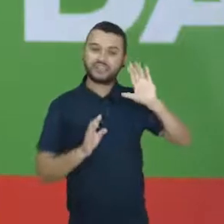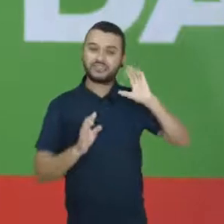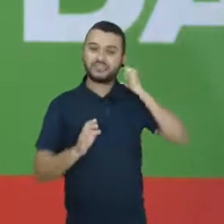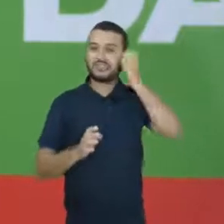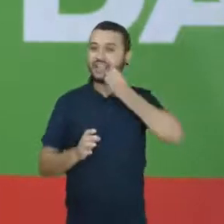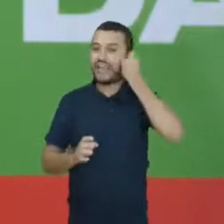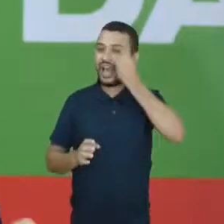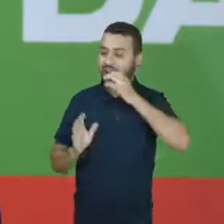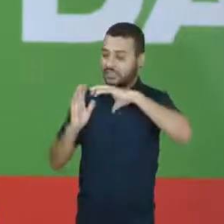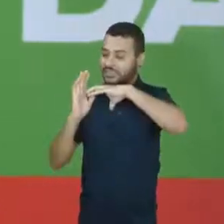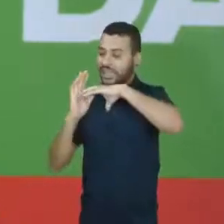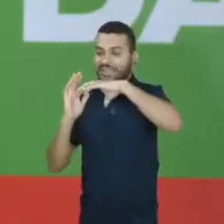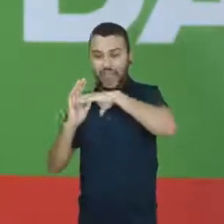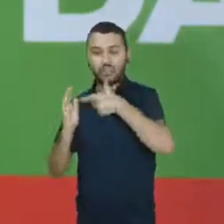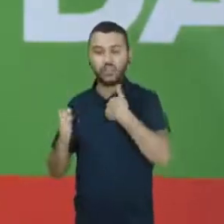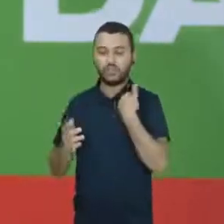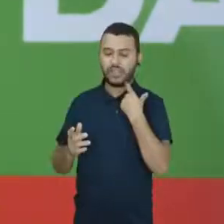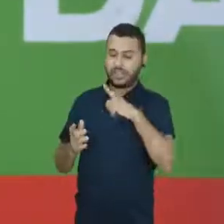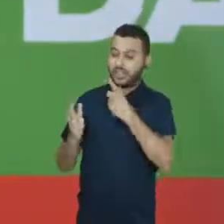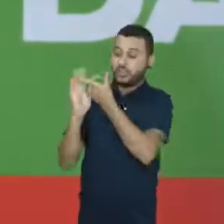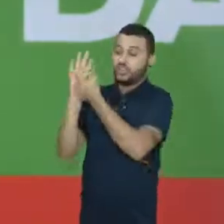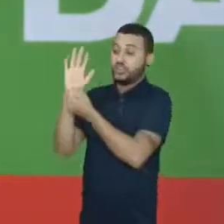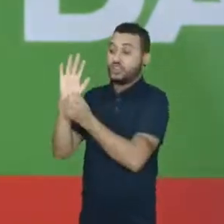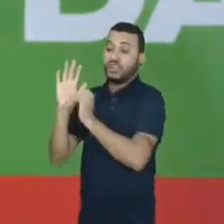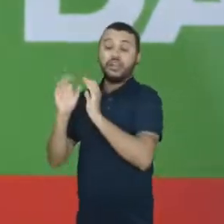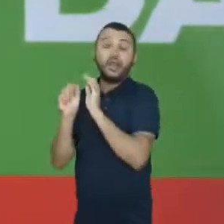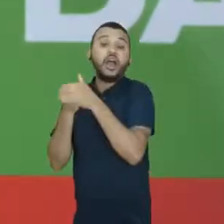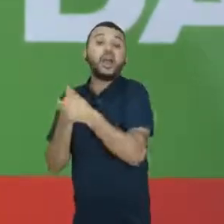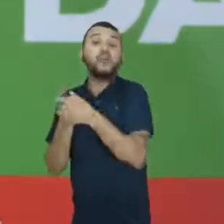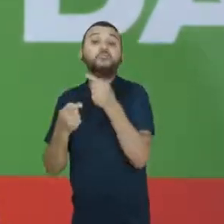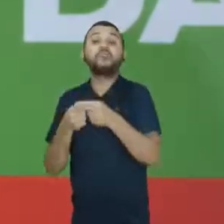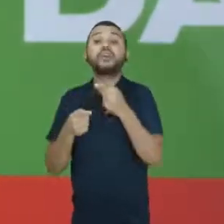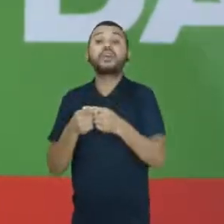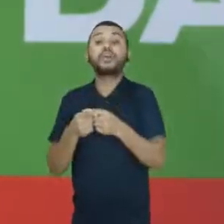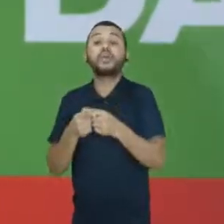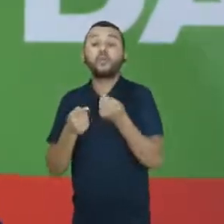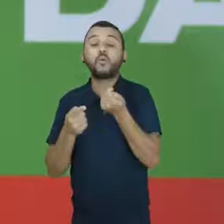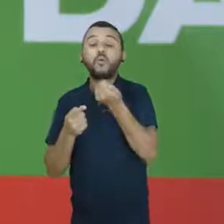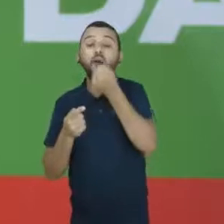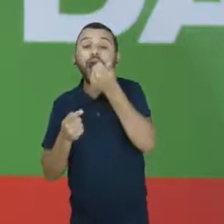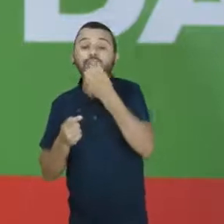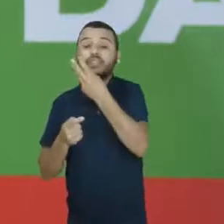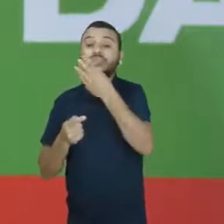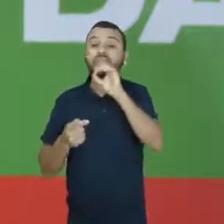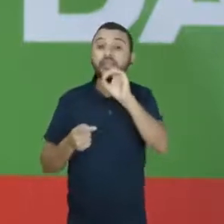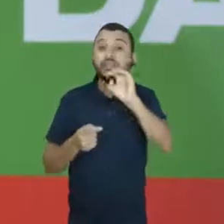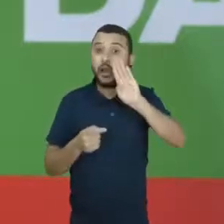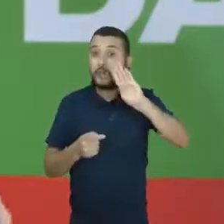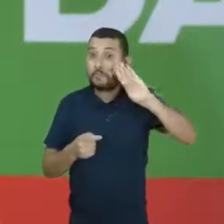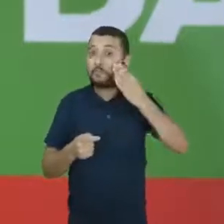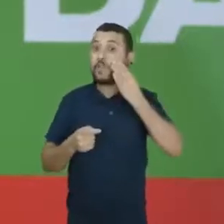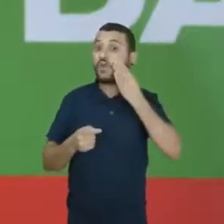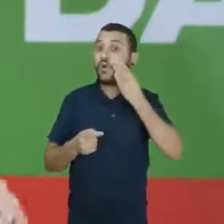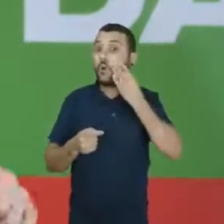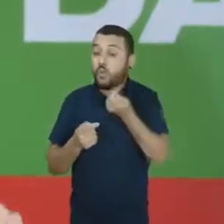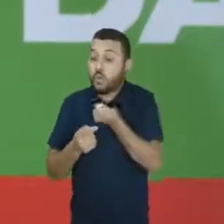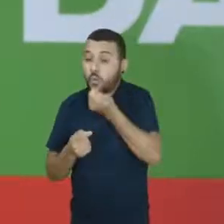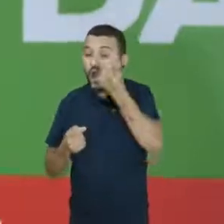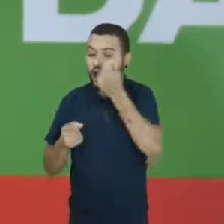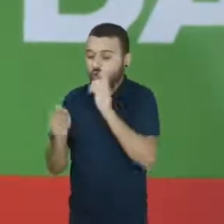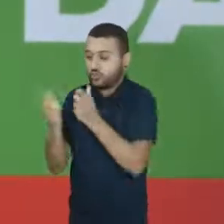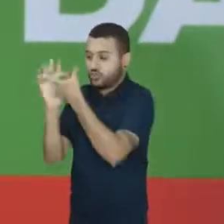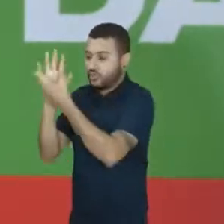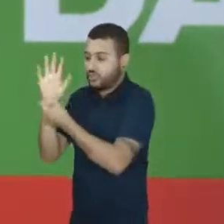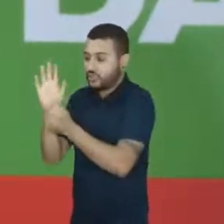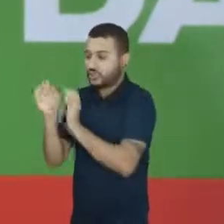orçamento secreto, 19 bi esse ano, só não virou 30 bi. Escutem, o orçamento secreto esse ano, 19